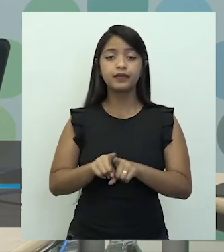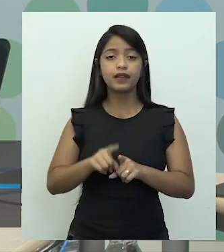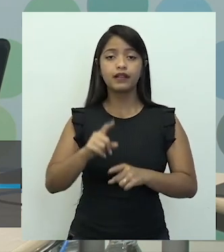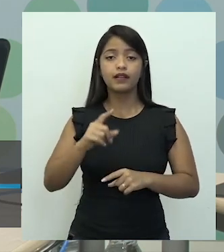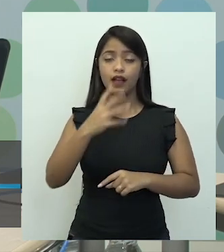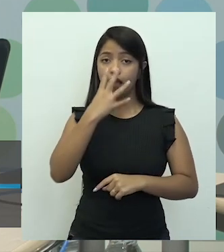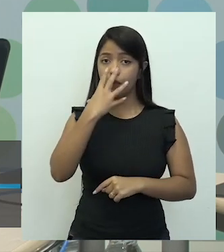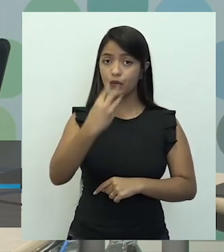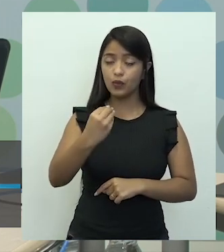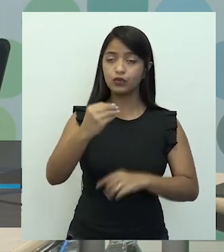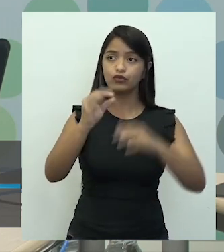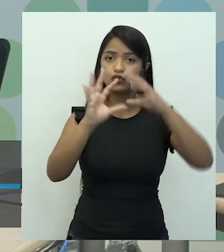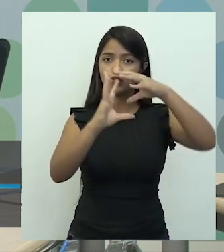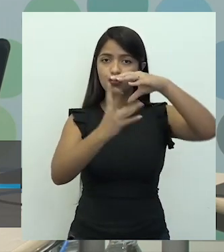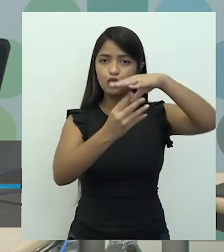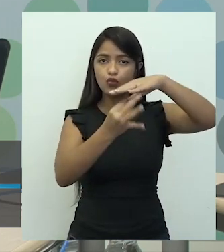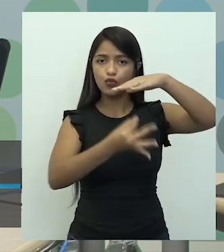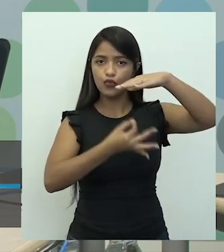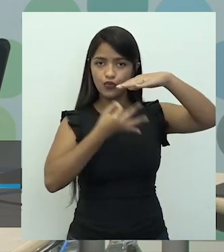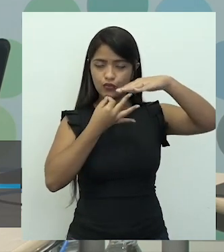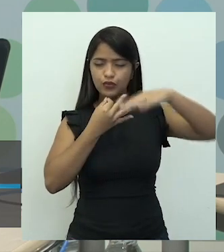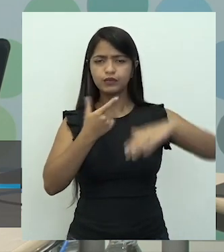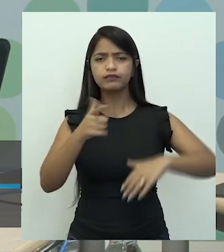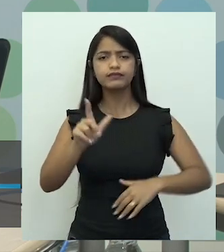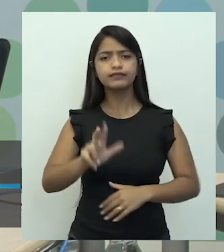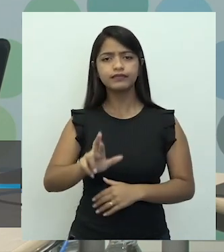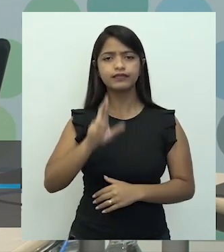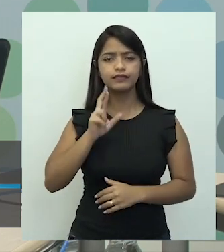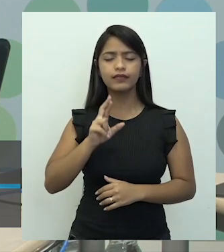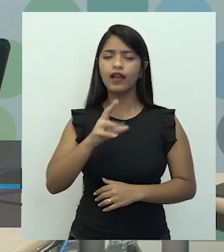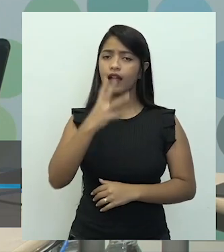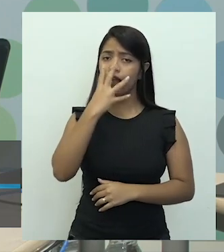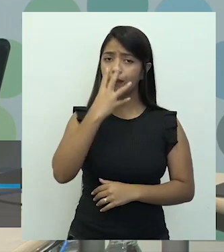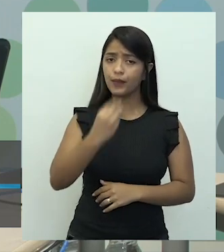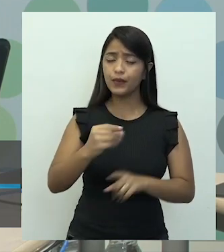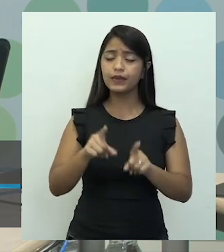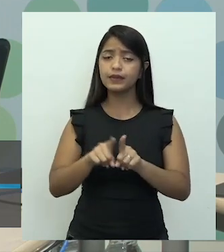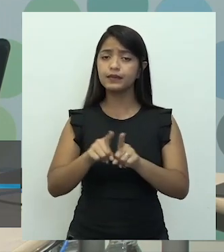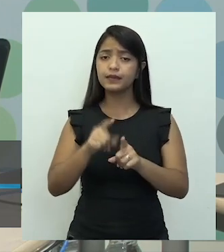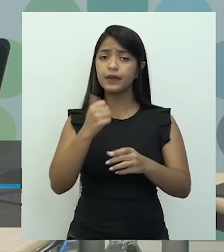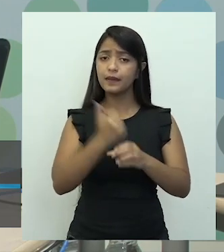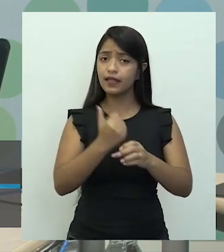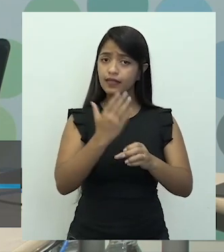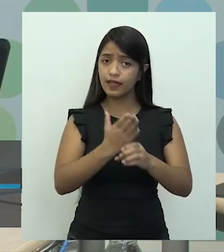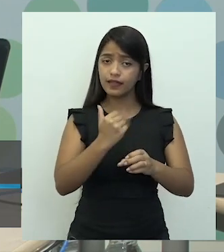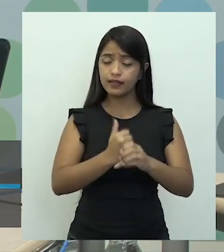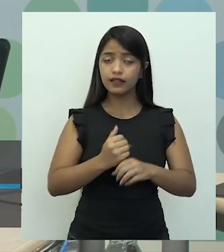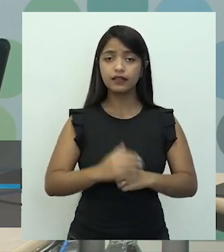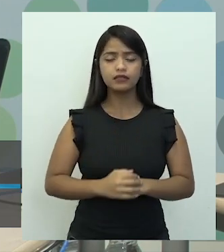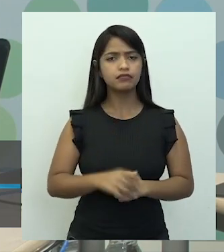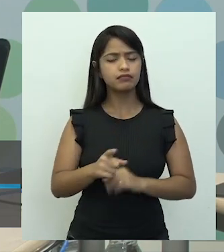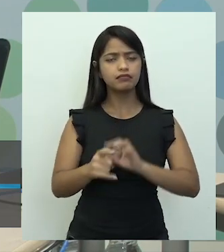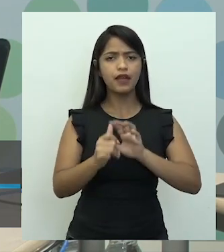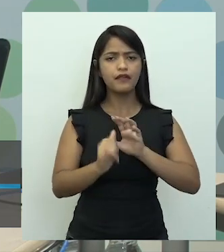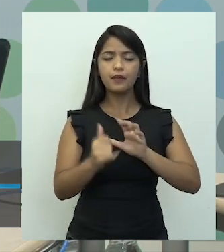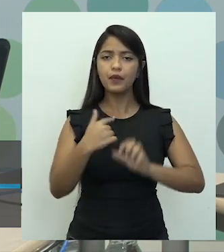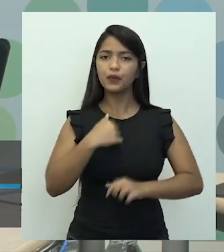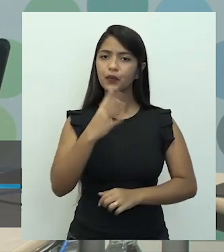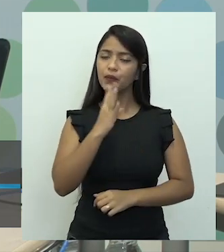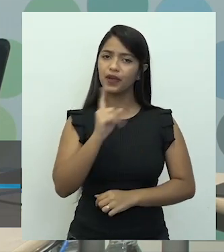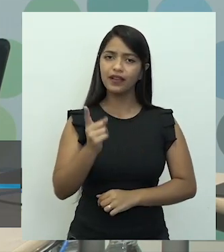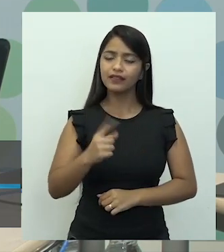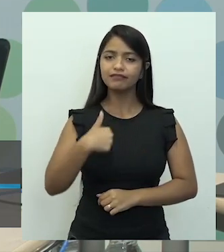que me chamou muita atenção. Ele colocou que é a raposa e a batata. Gente, essa fábula eu não conheço. E eu